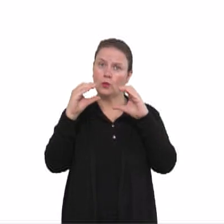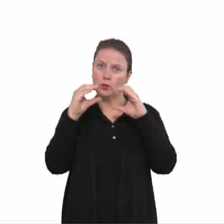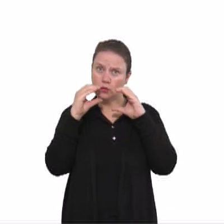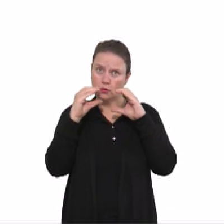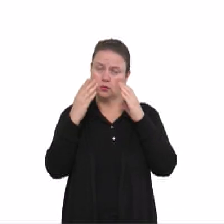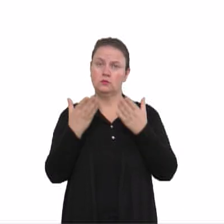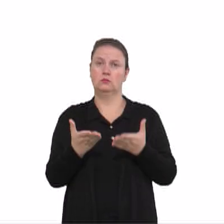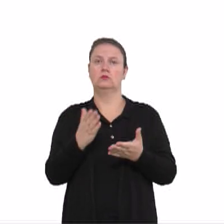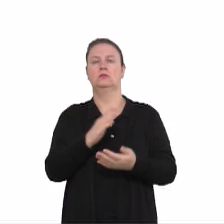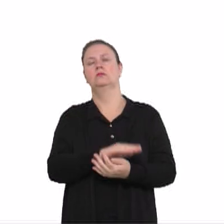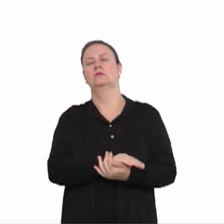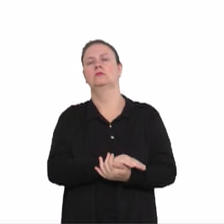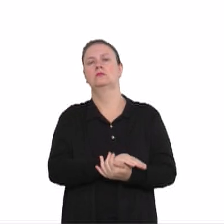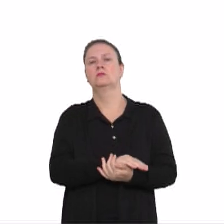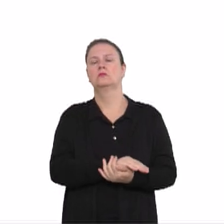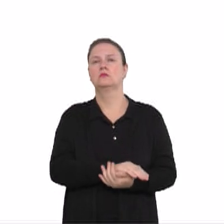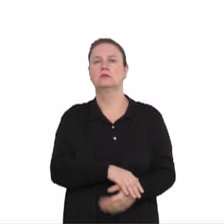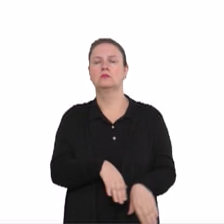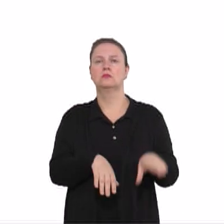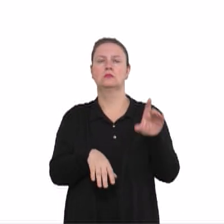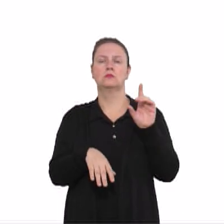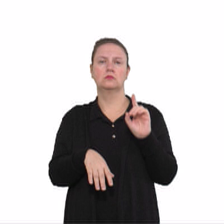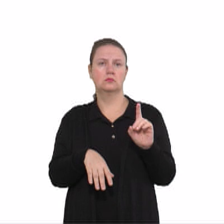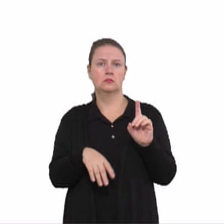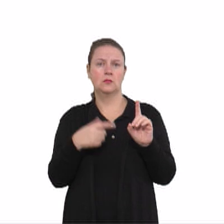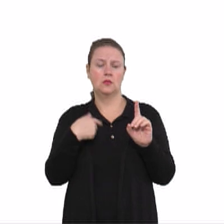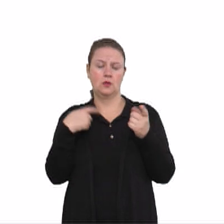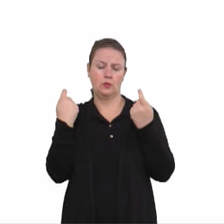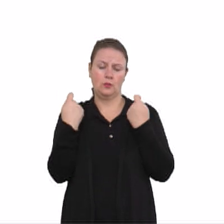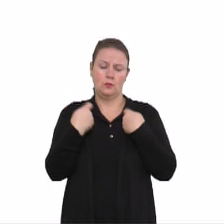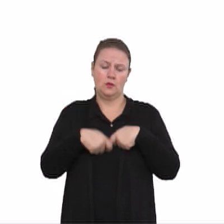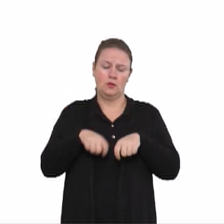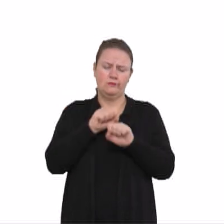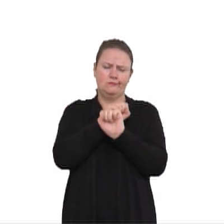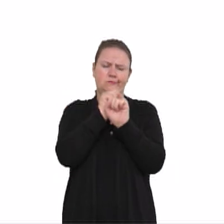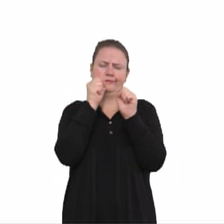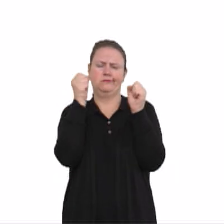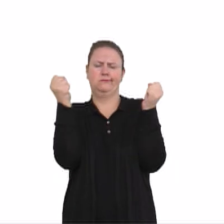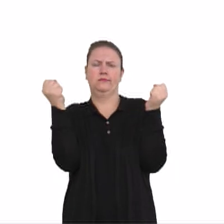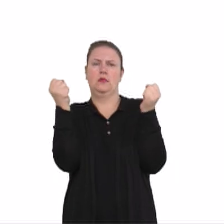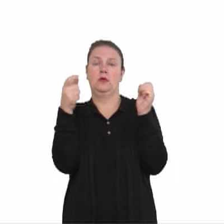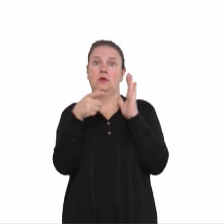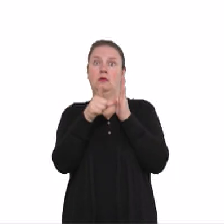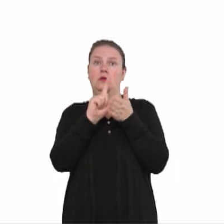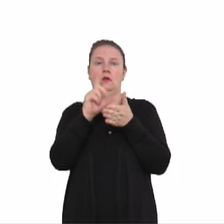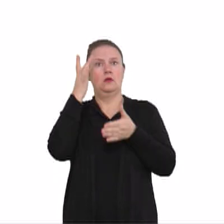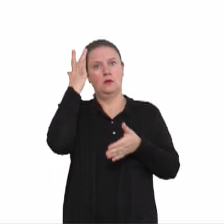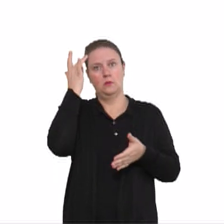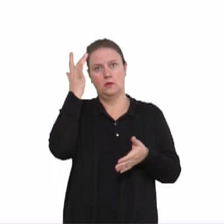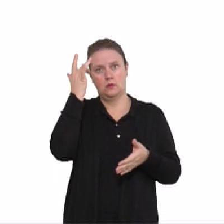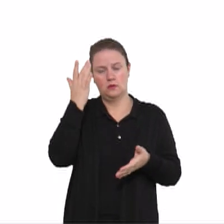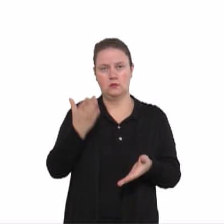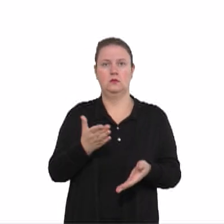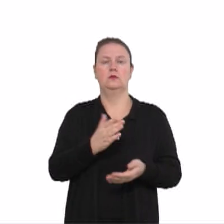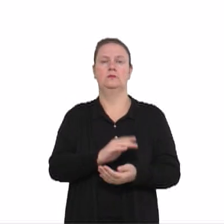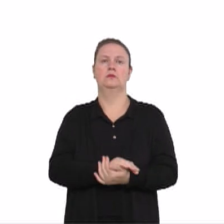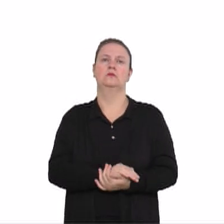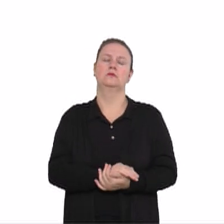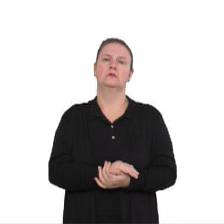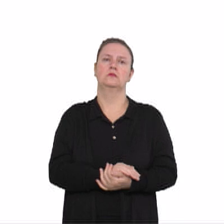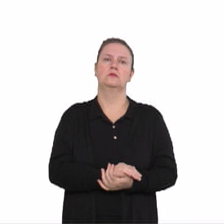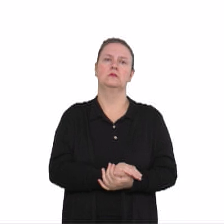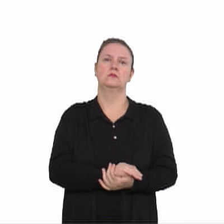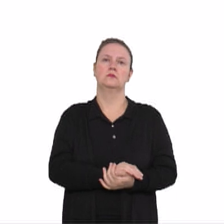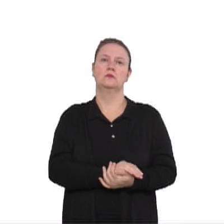i need to wake up hits monroe eu preciso acordar cedo amanhã que a letra day aqui ó e o tirante gold